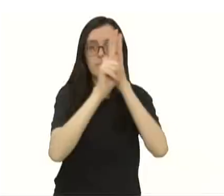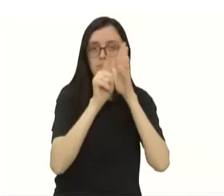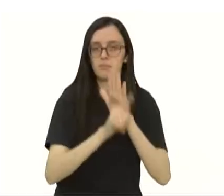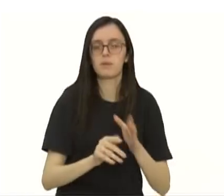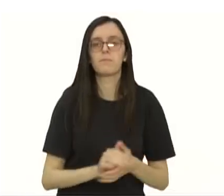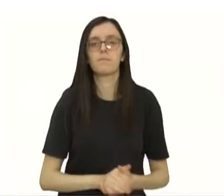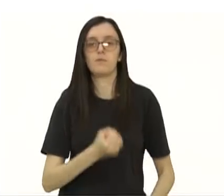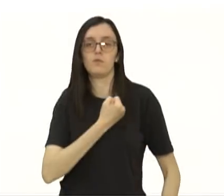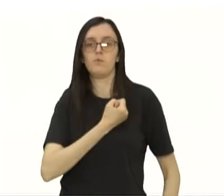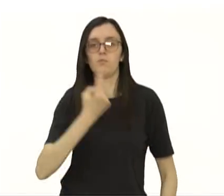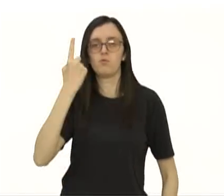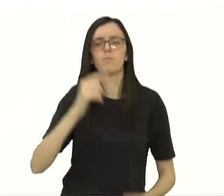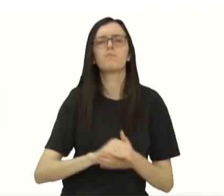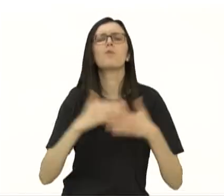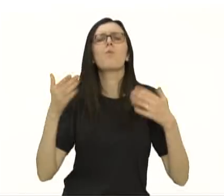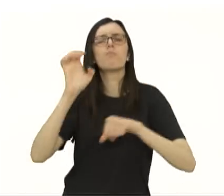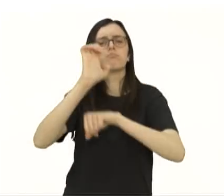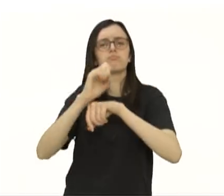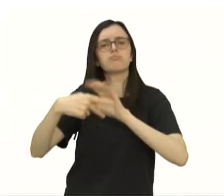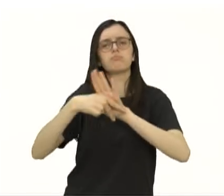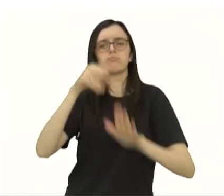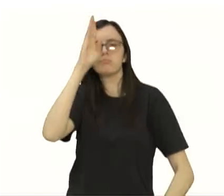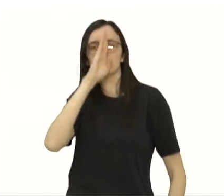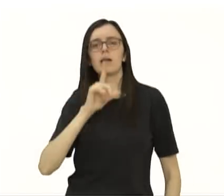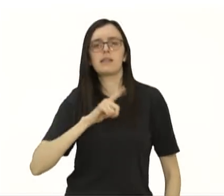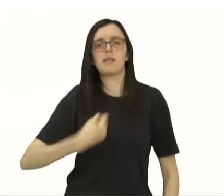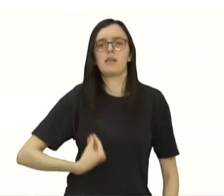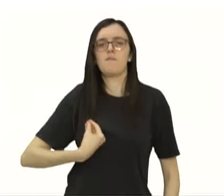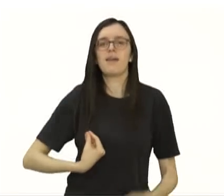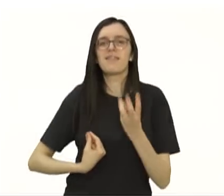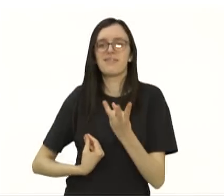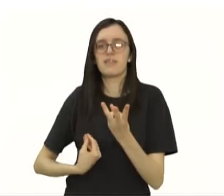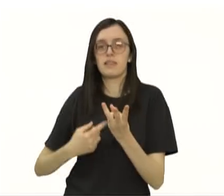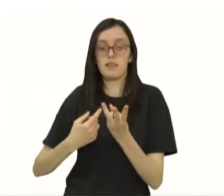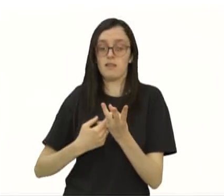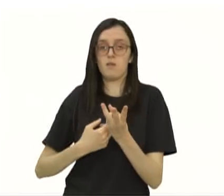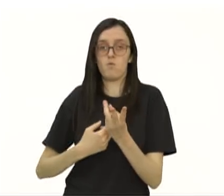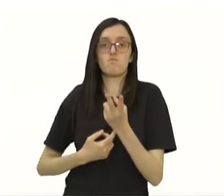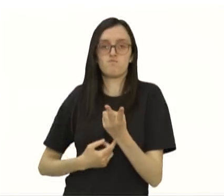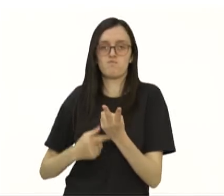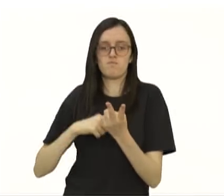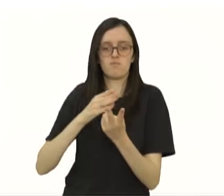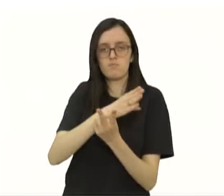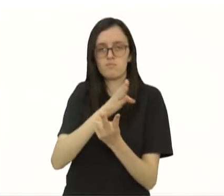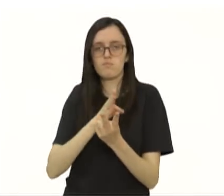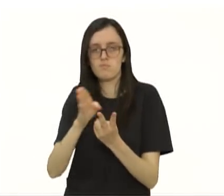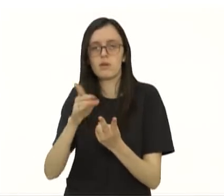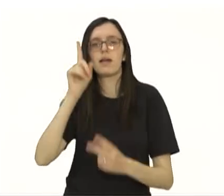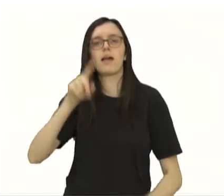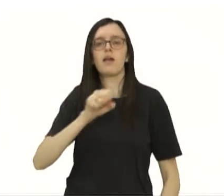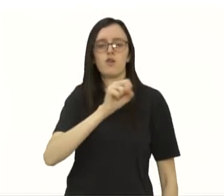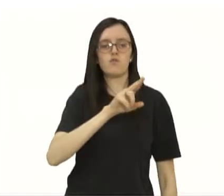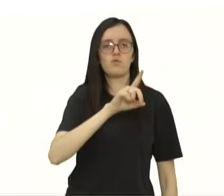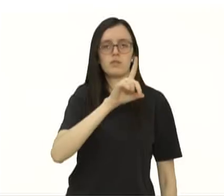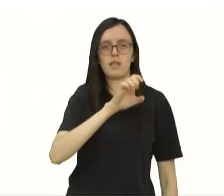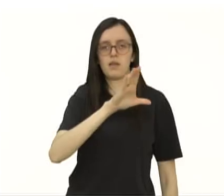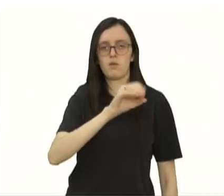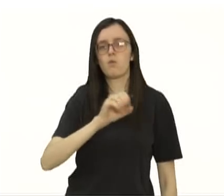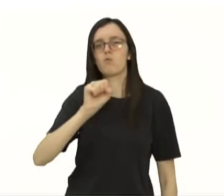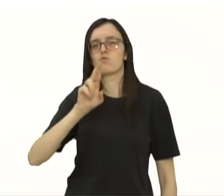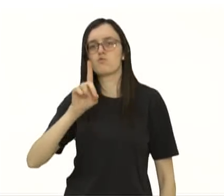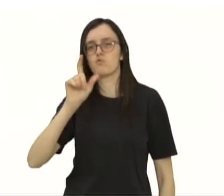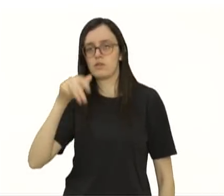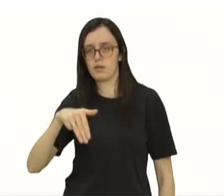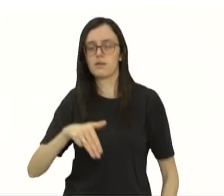perguntas. 1. Em qual estado brasileiro agem tanto a Sudeco como a Sudan no desenvolvimento regional? 2. Qual o